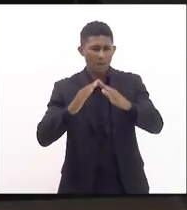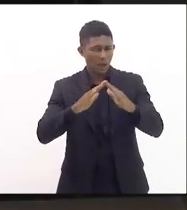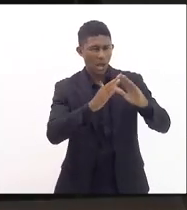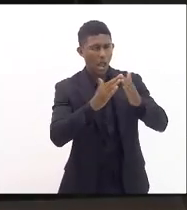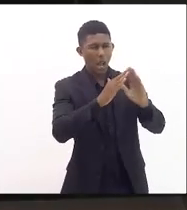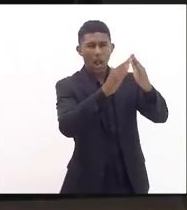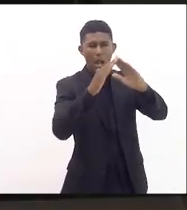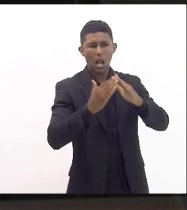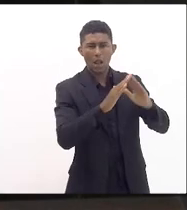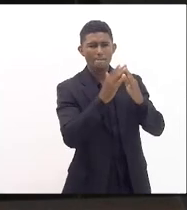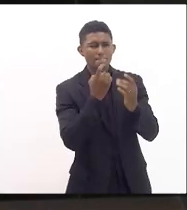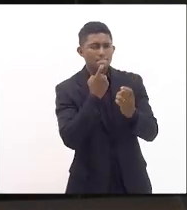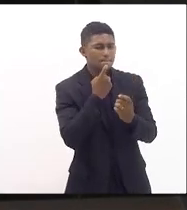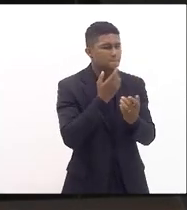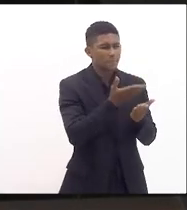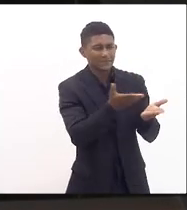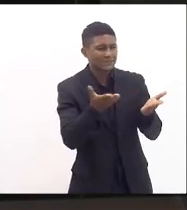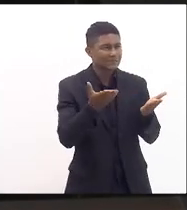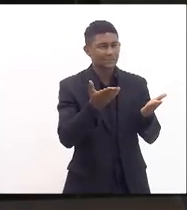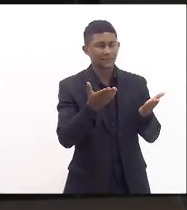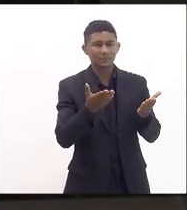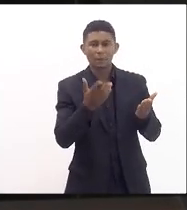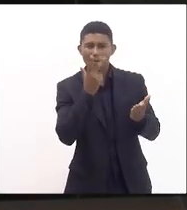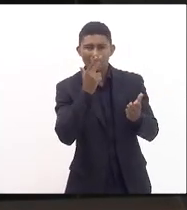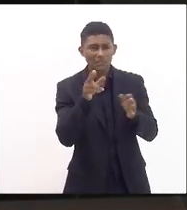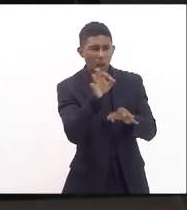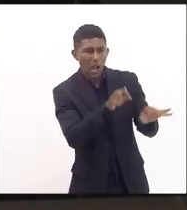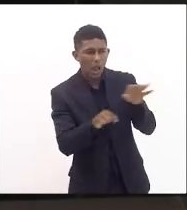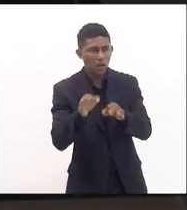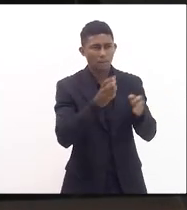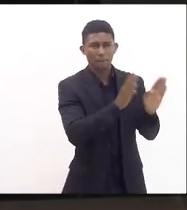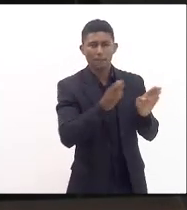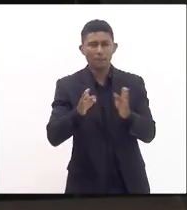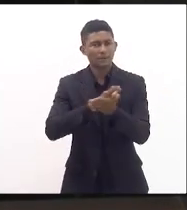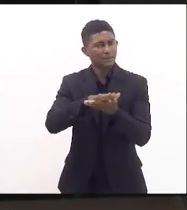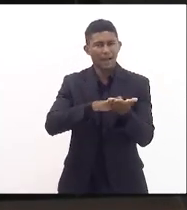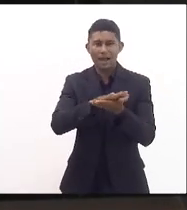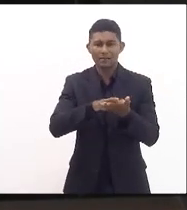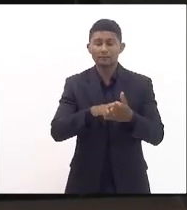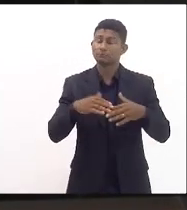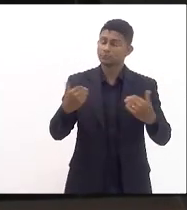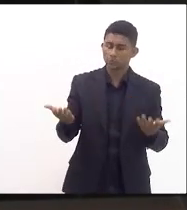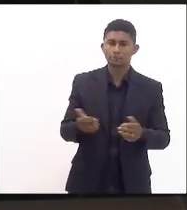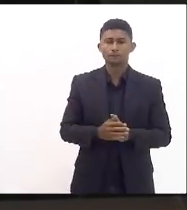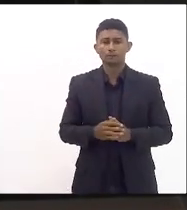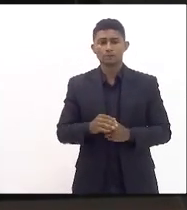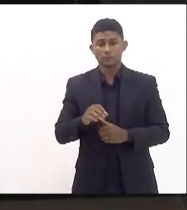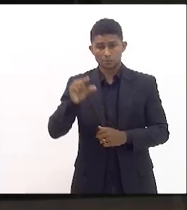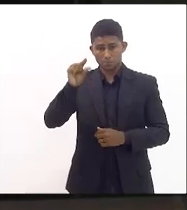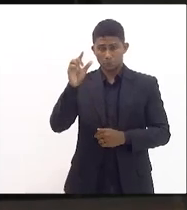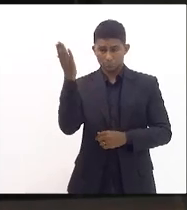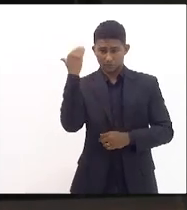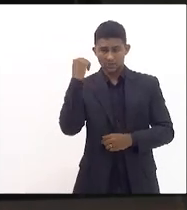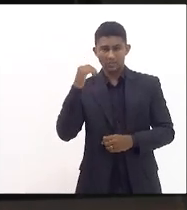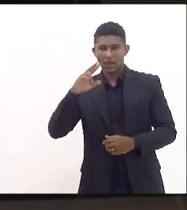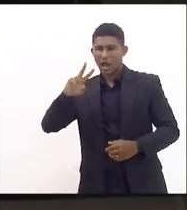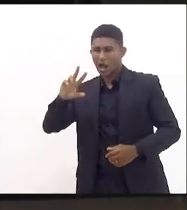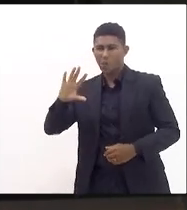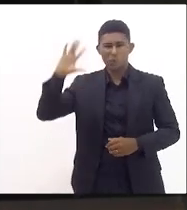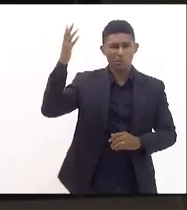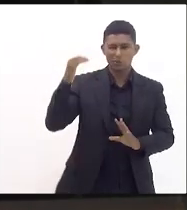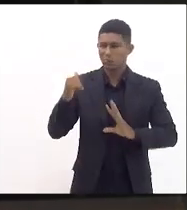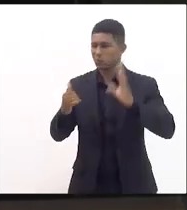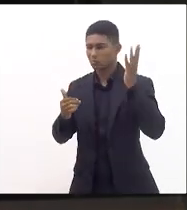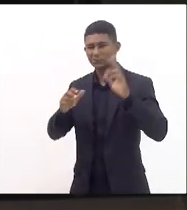urbana. Por outro lado, o retrato dos desastres recentes, a gente percebe que